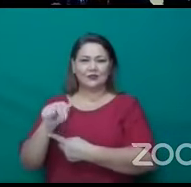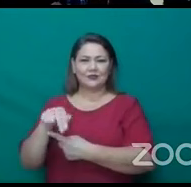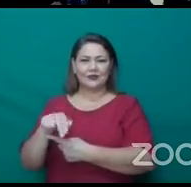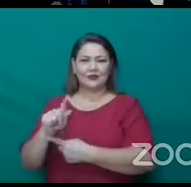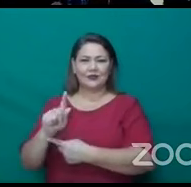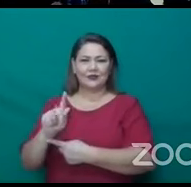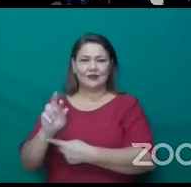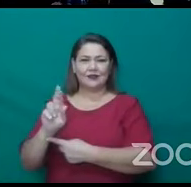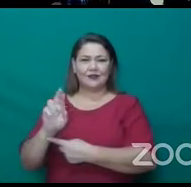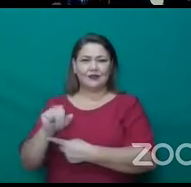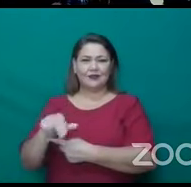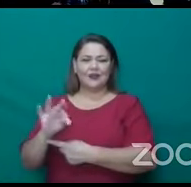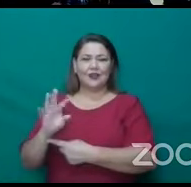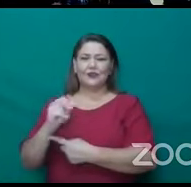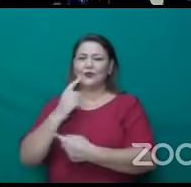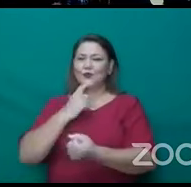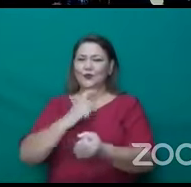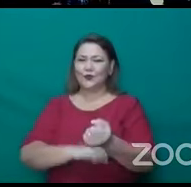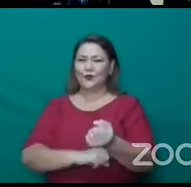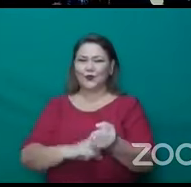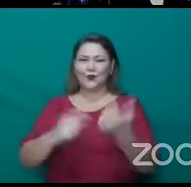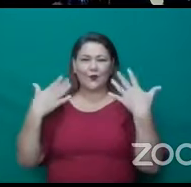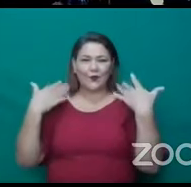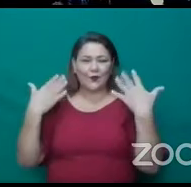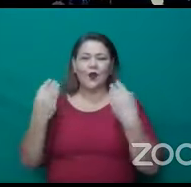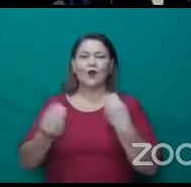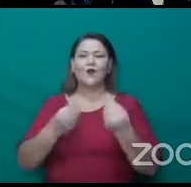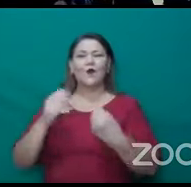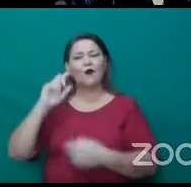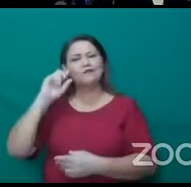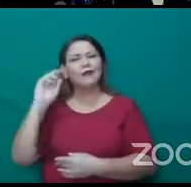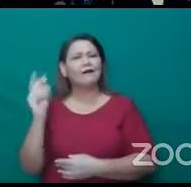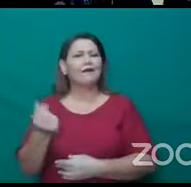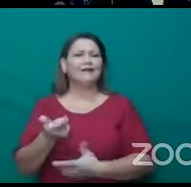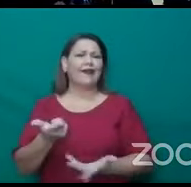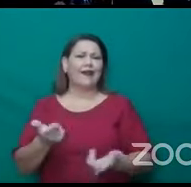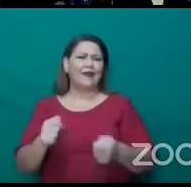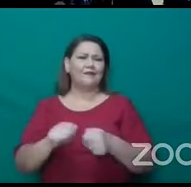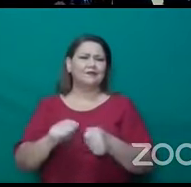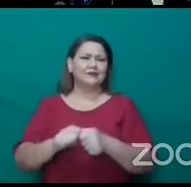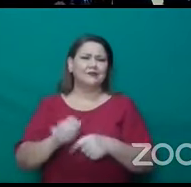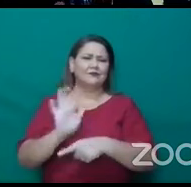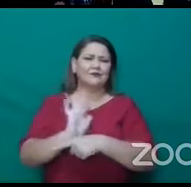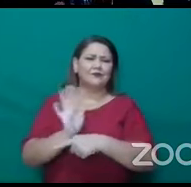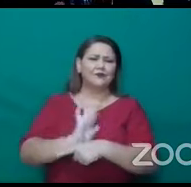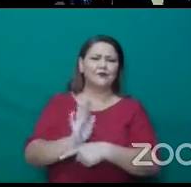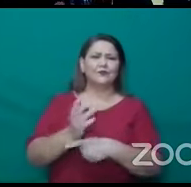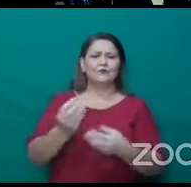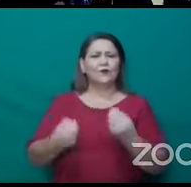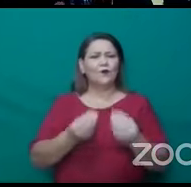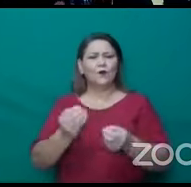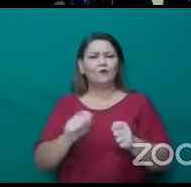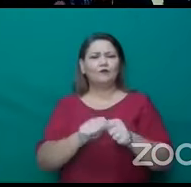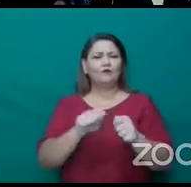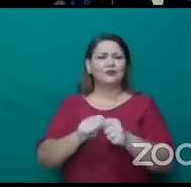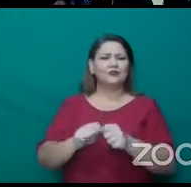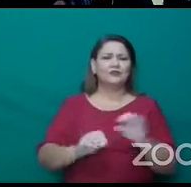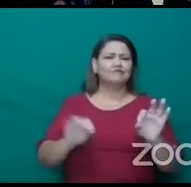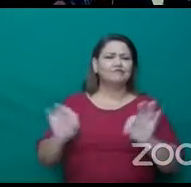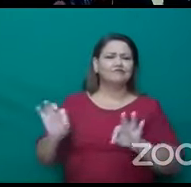essa ideia, como é que surgiu essa vontade de criar Verão Sangrento e como é que foi a produção.